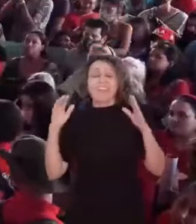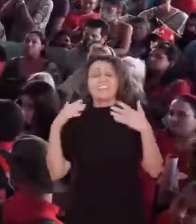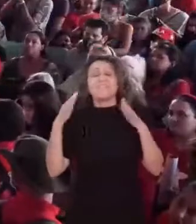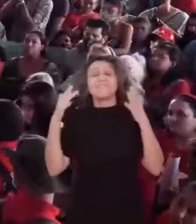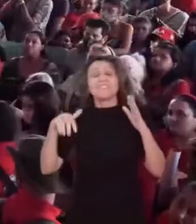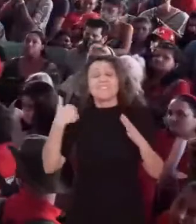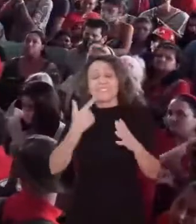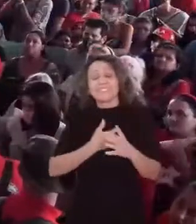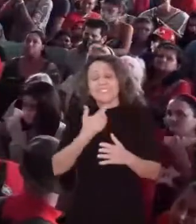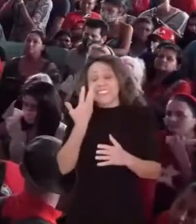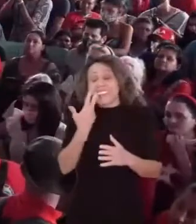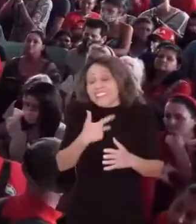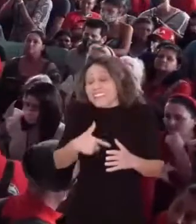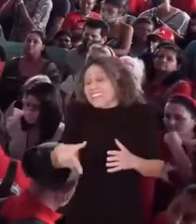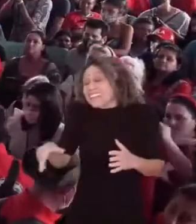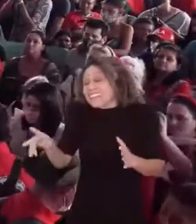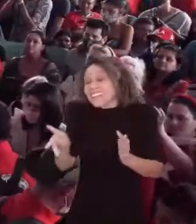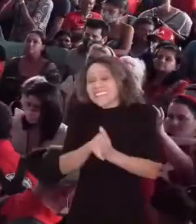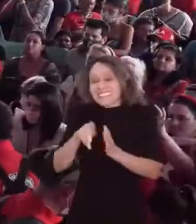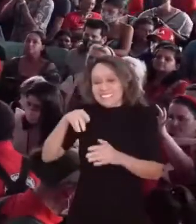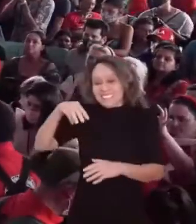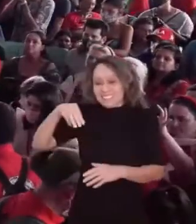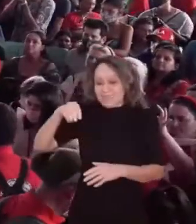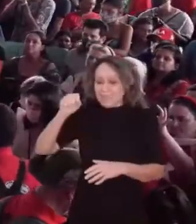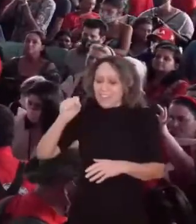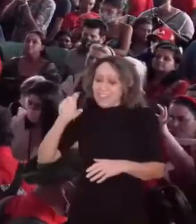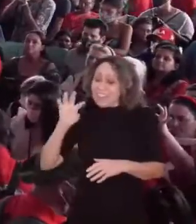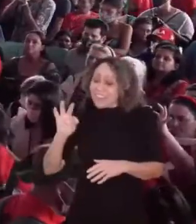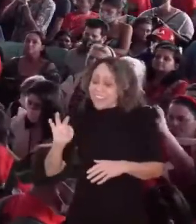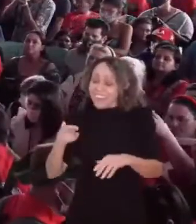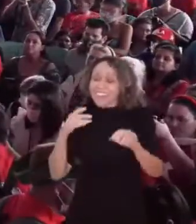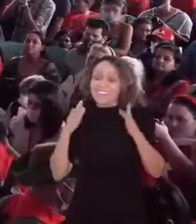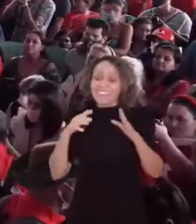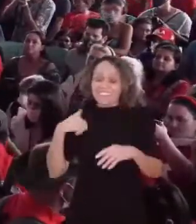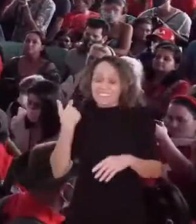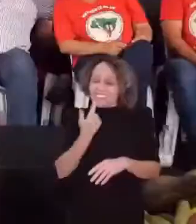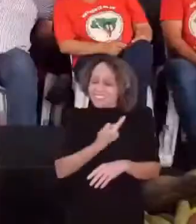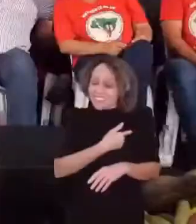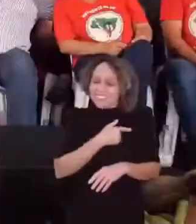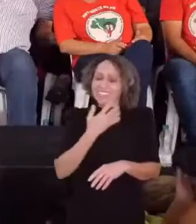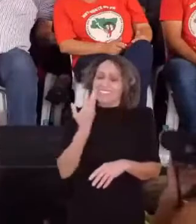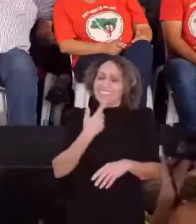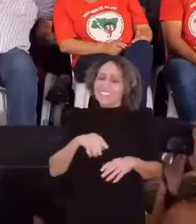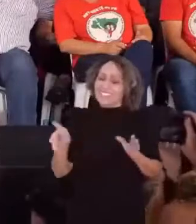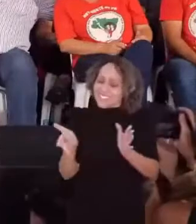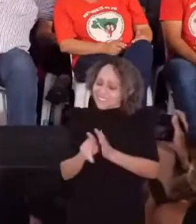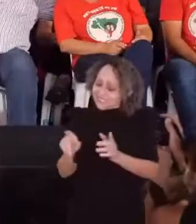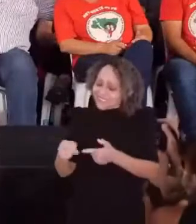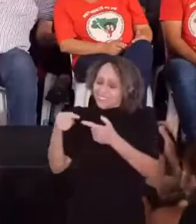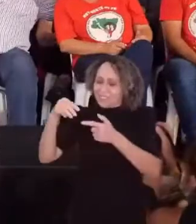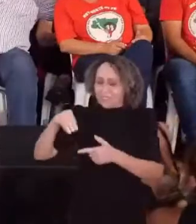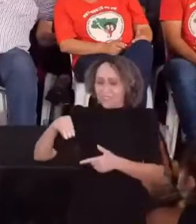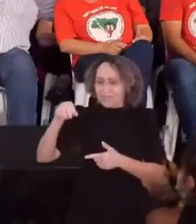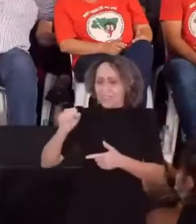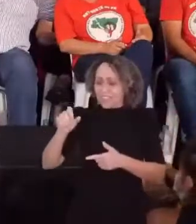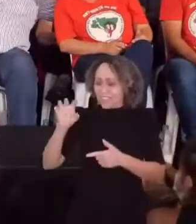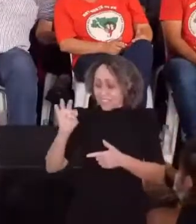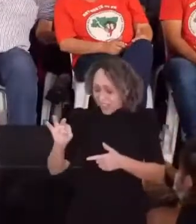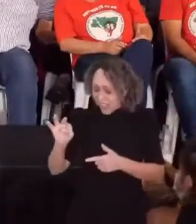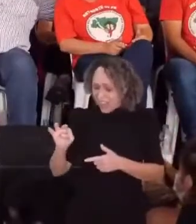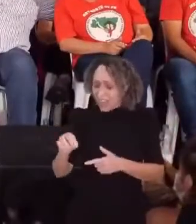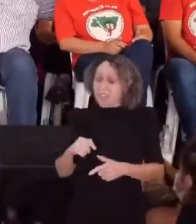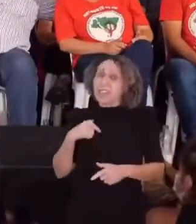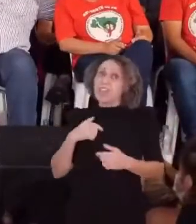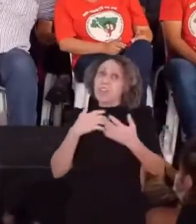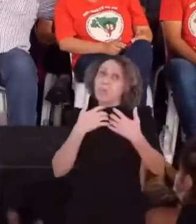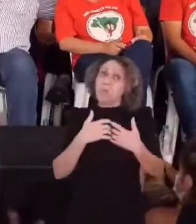Viva todos os nossos sem terrinha que junto com a companheirada vieram aí nos nossos comitivas, saíram de madrugada, saíram ontem, enfrentaram chuva,